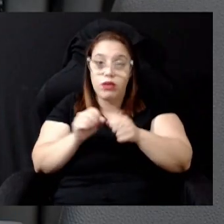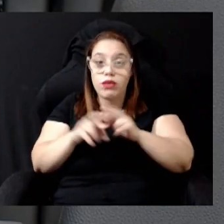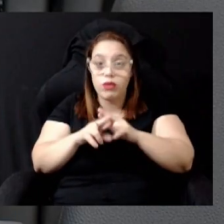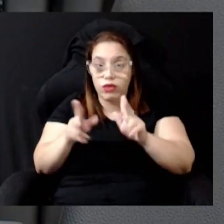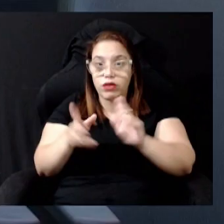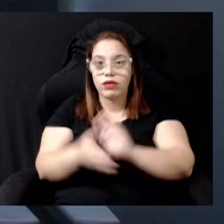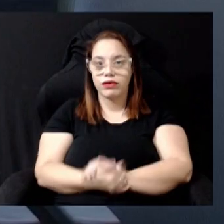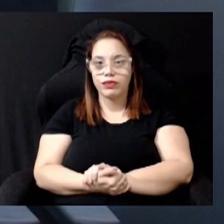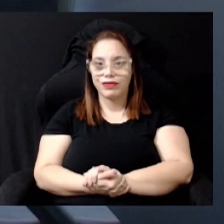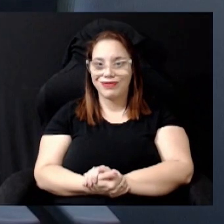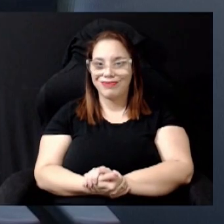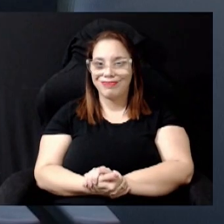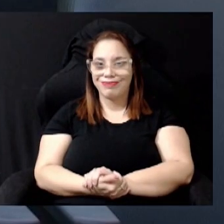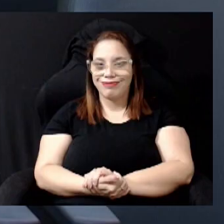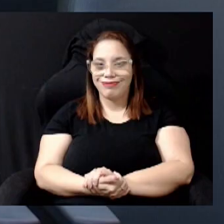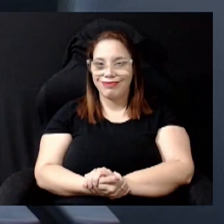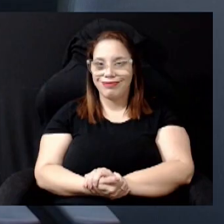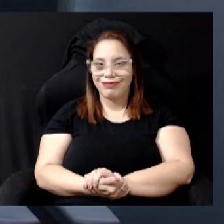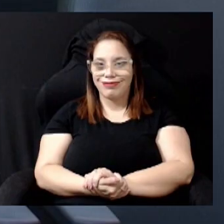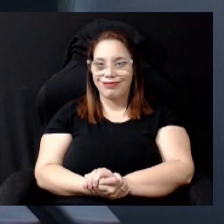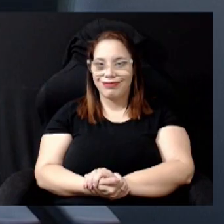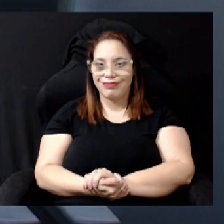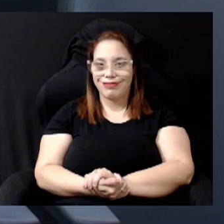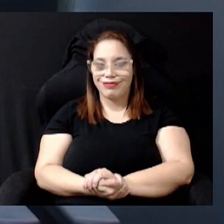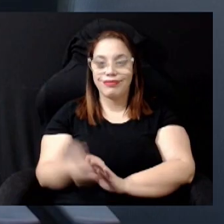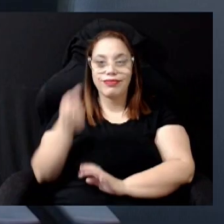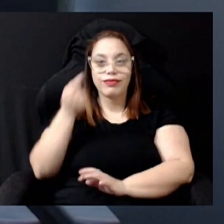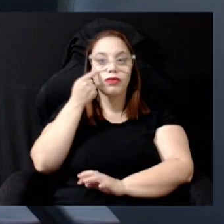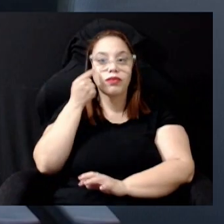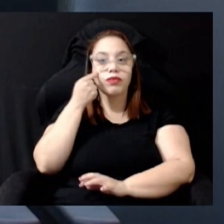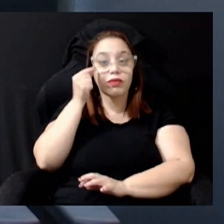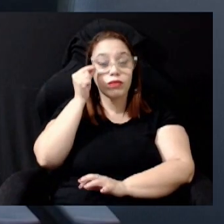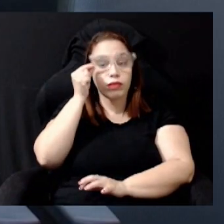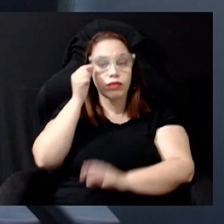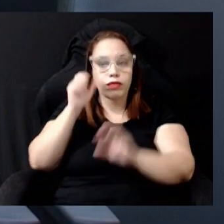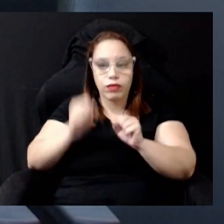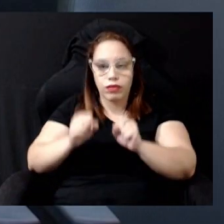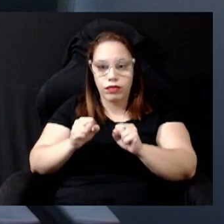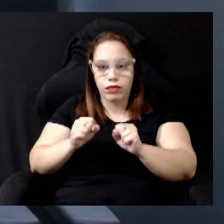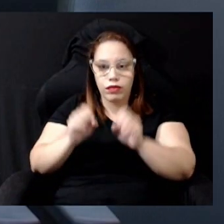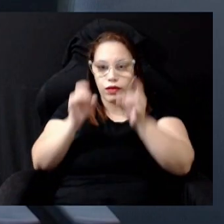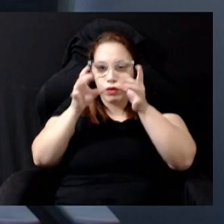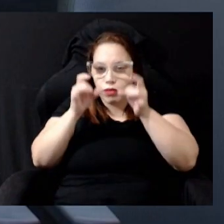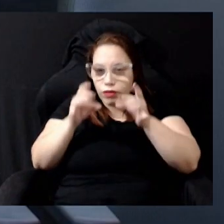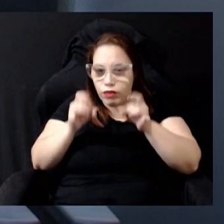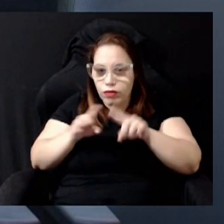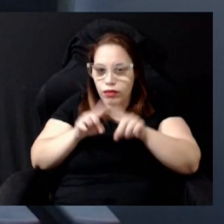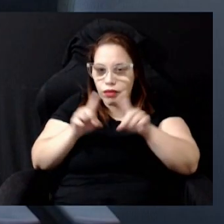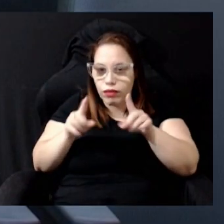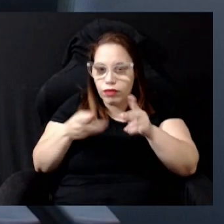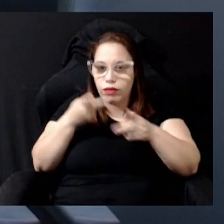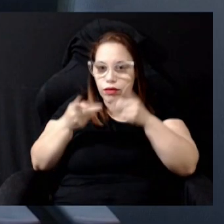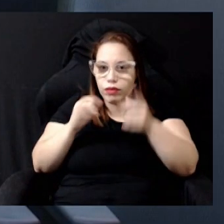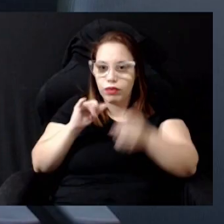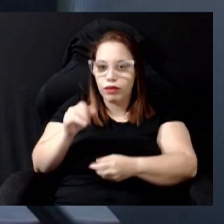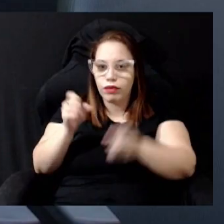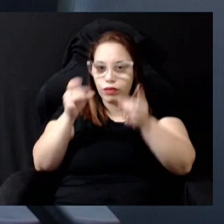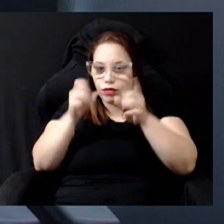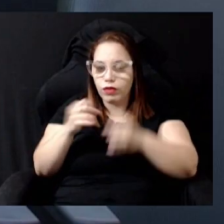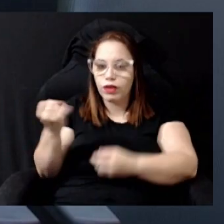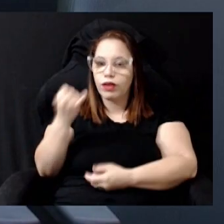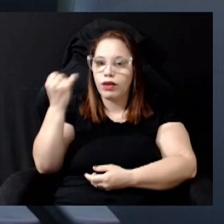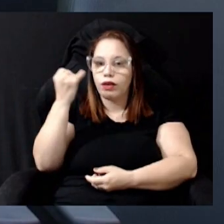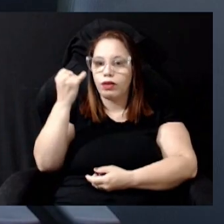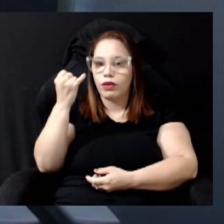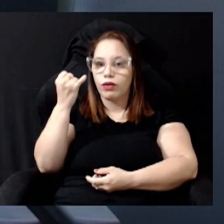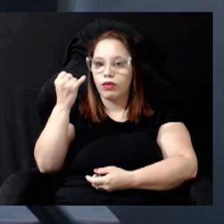contas. Olha, eu não sei se a gente pode chamar de detalhe, mas eu vou dizer assim, que é um detalhe muito importante,